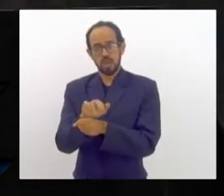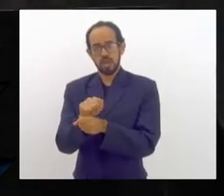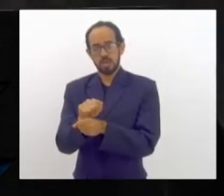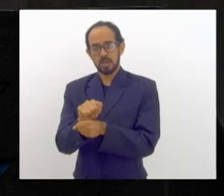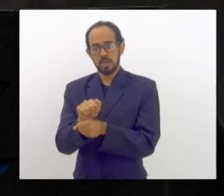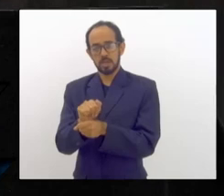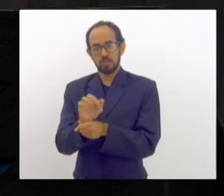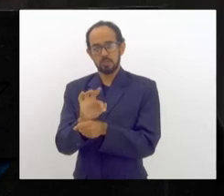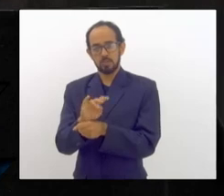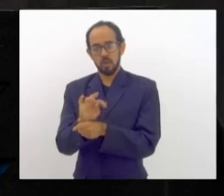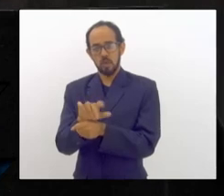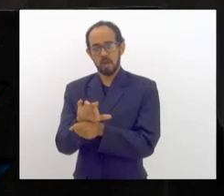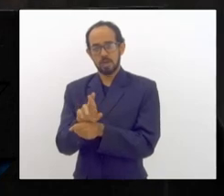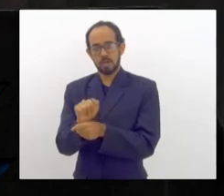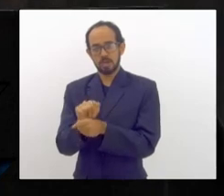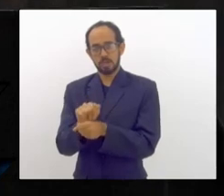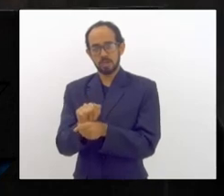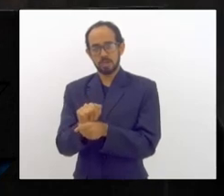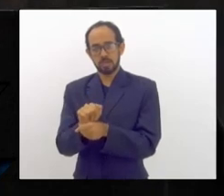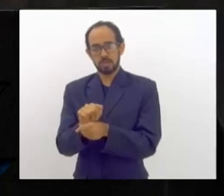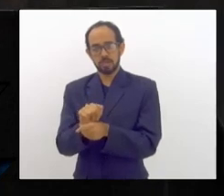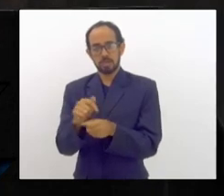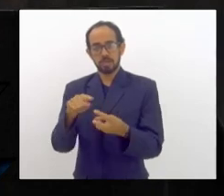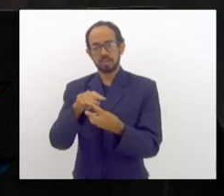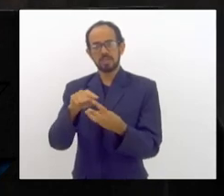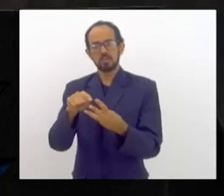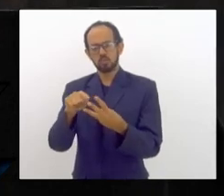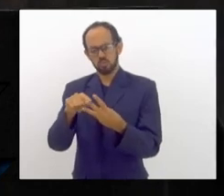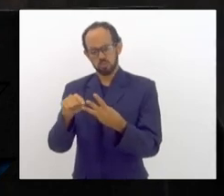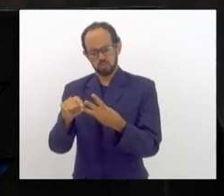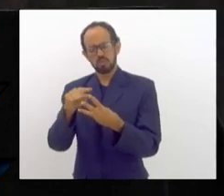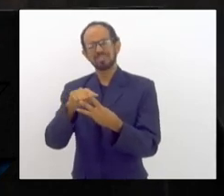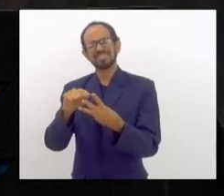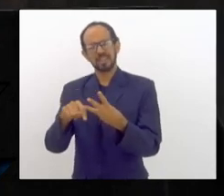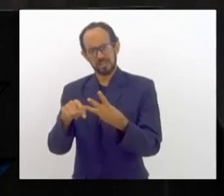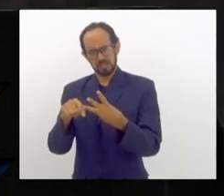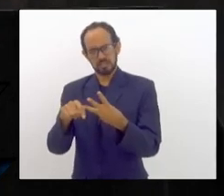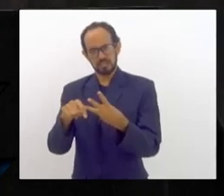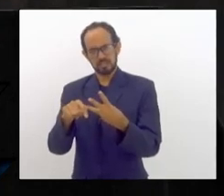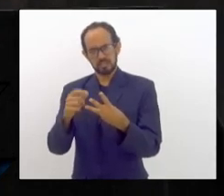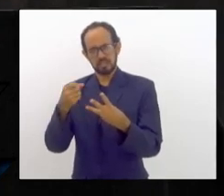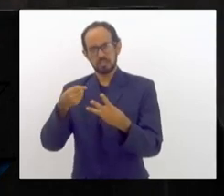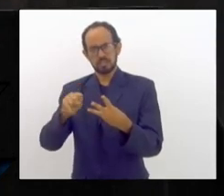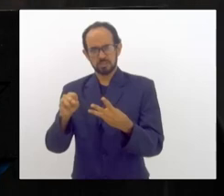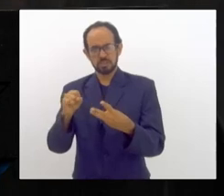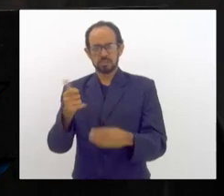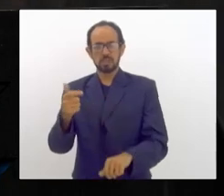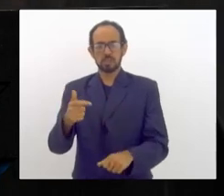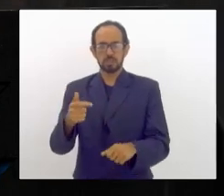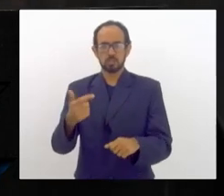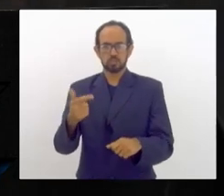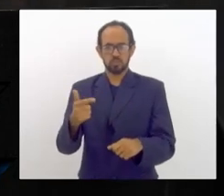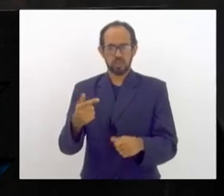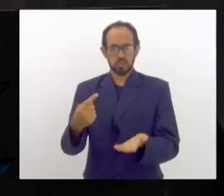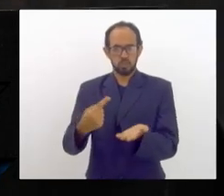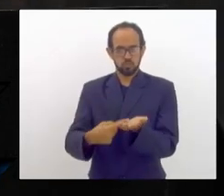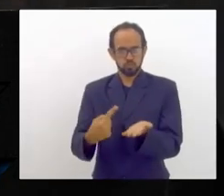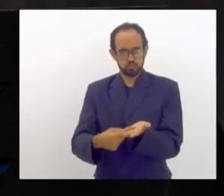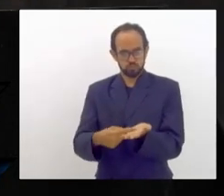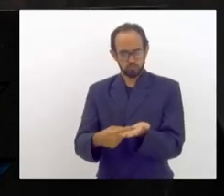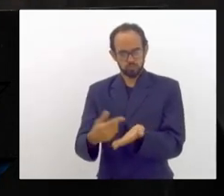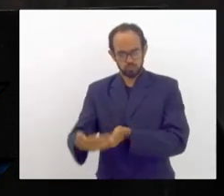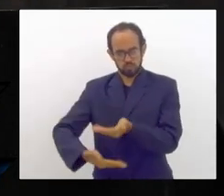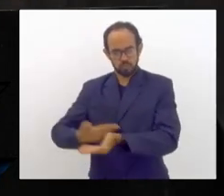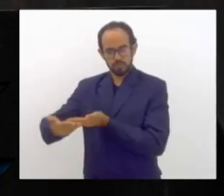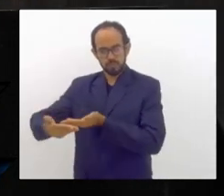Sargento Boining e do Vila Felipe. Será que se não tivesse tido um termo de cooperação e uma promessa cumprida